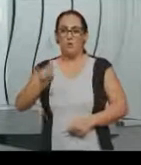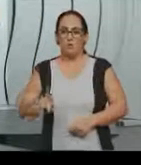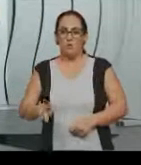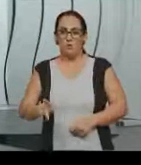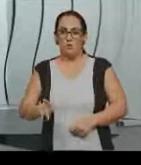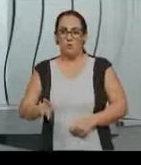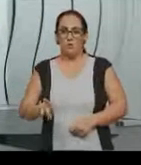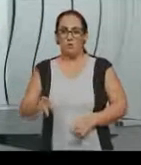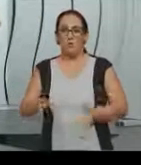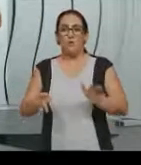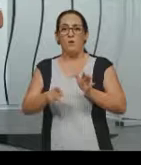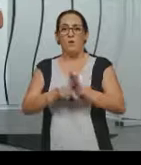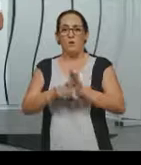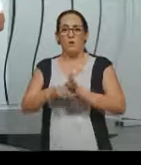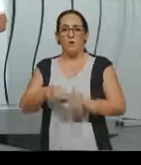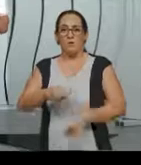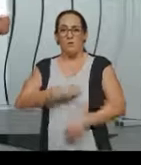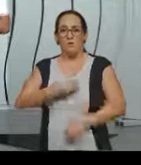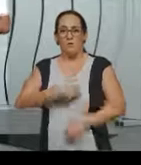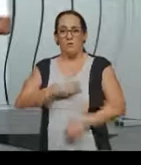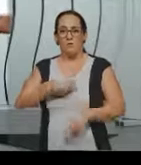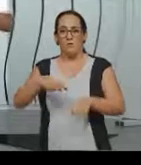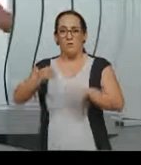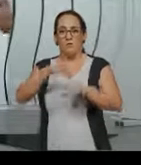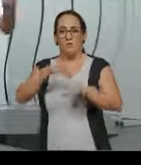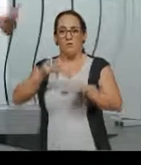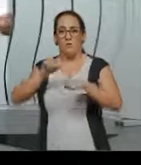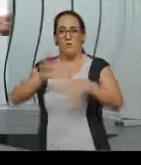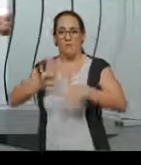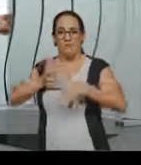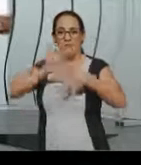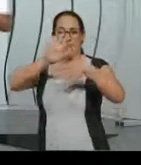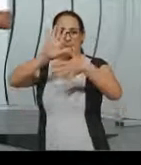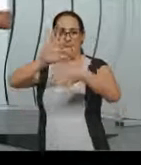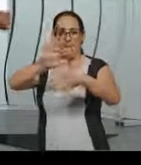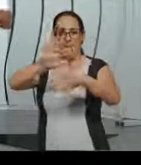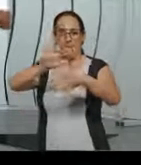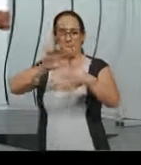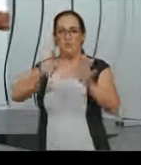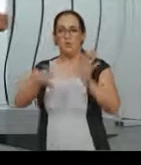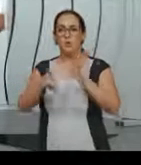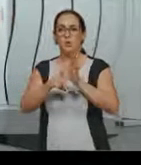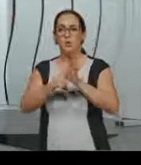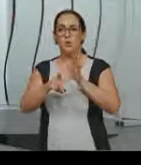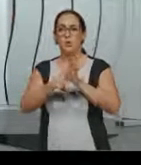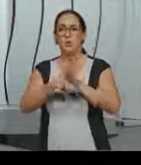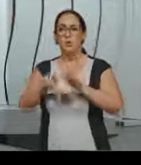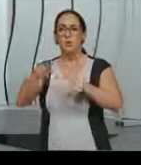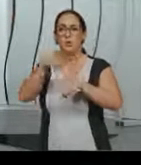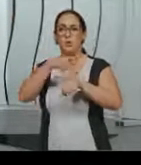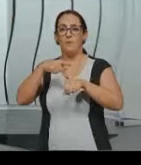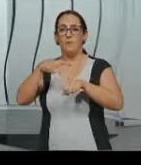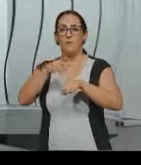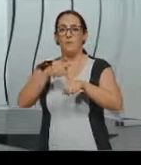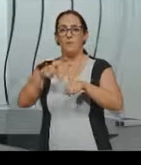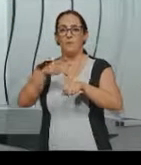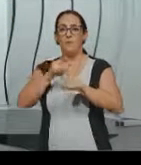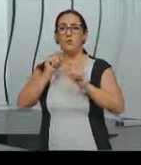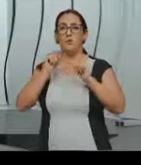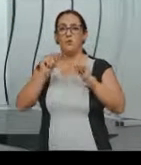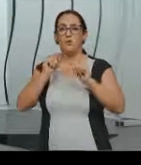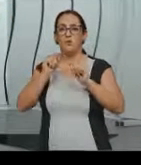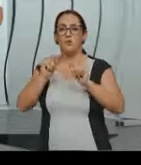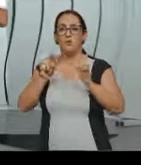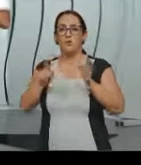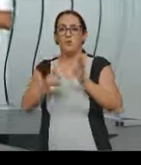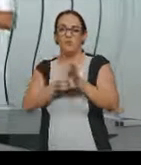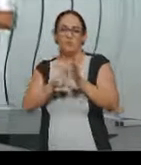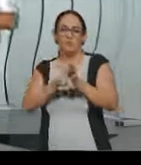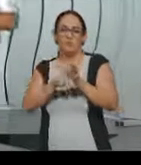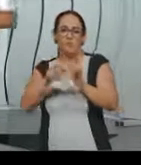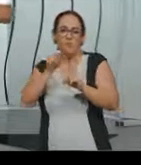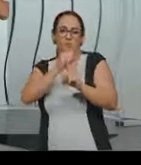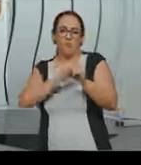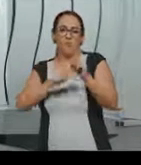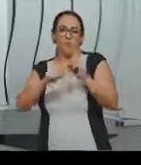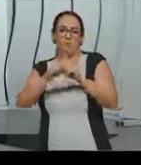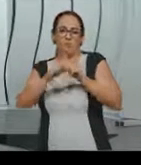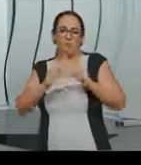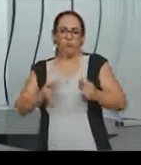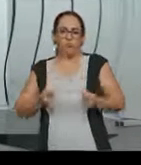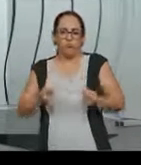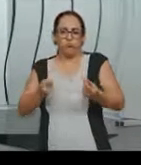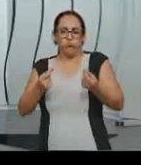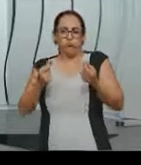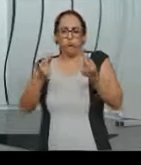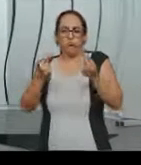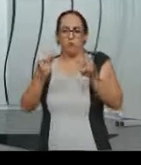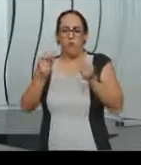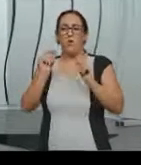da América Latina, países que têm condição socioeconômica inferior à vivida pelo Brasil e que